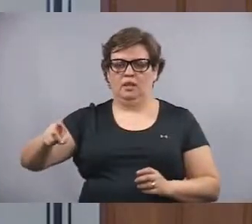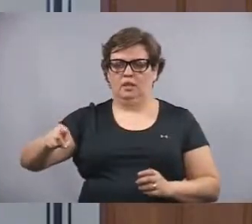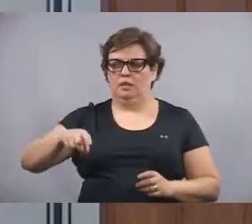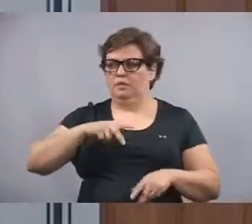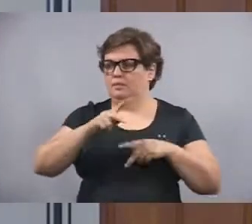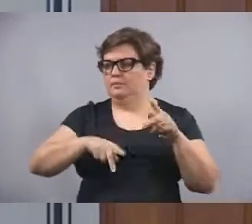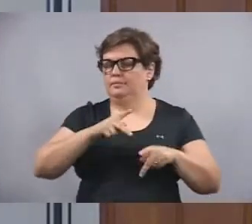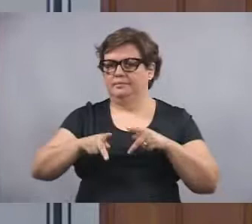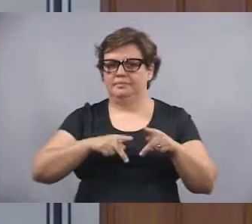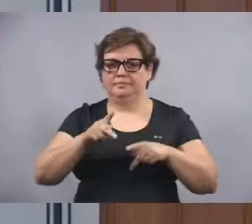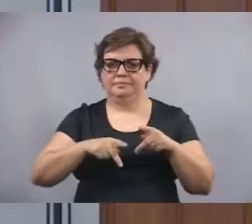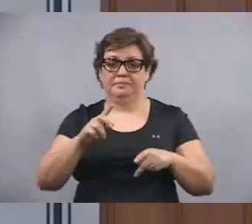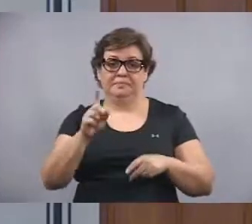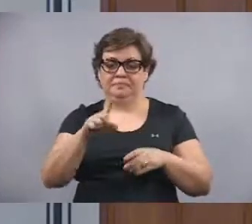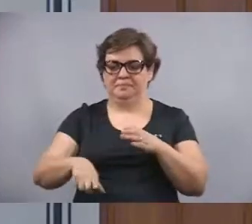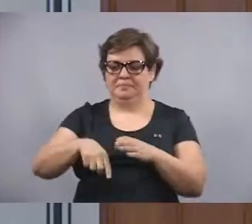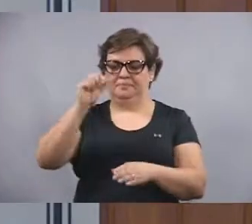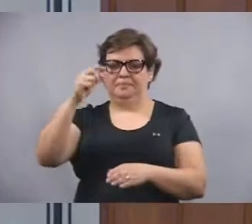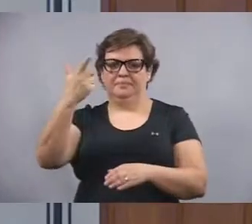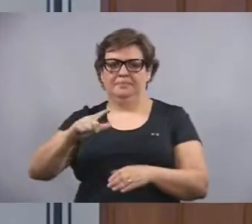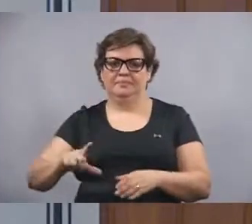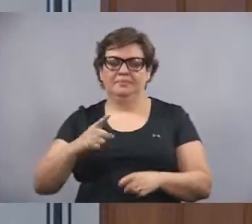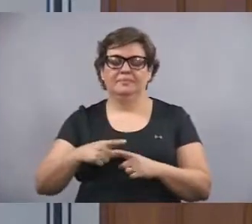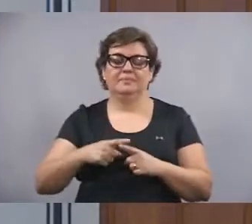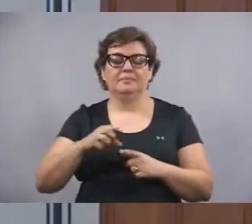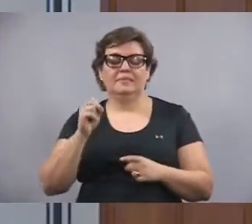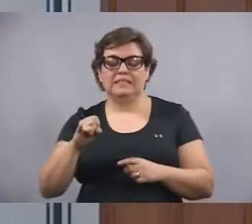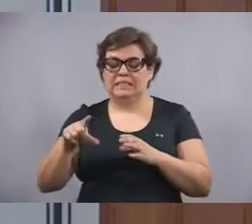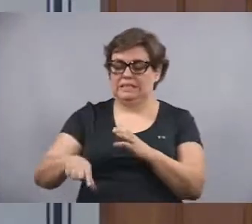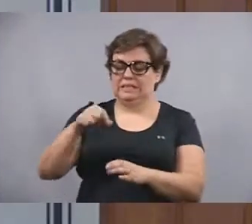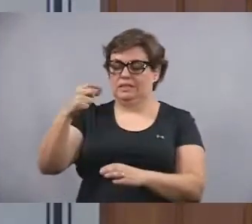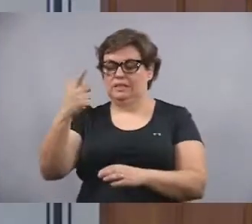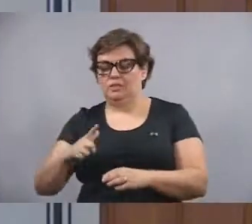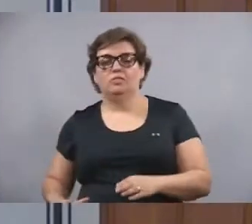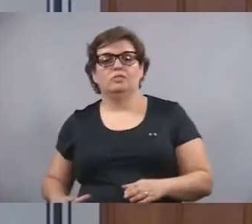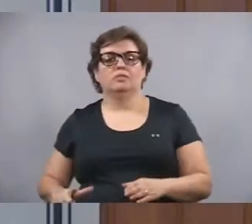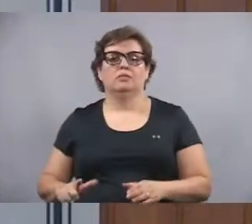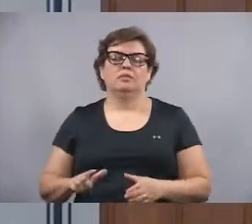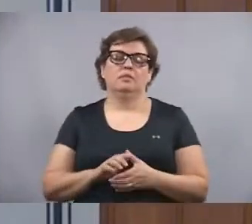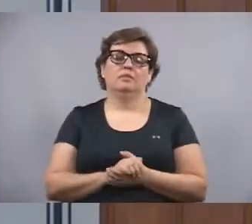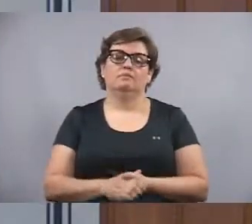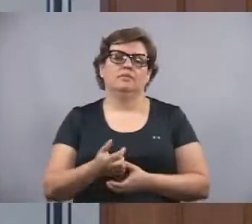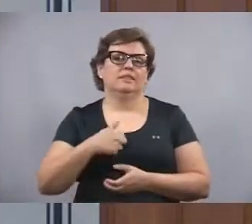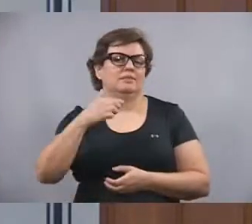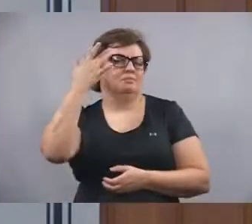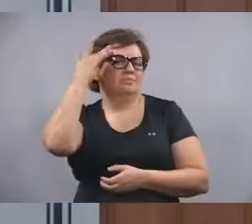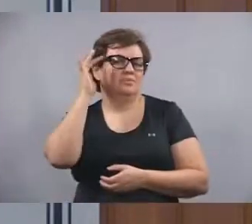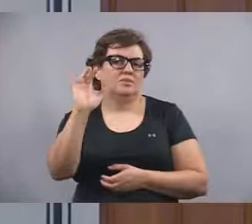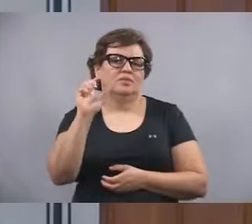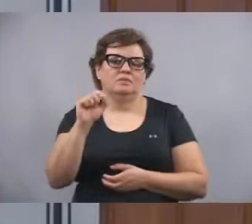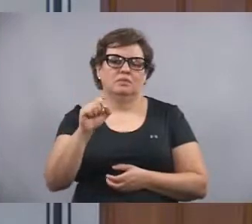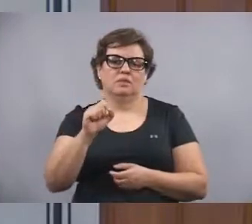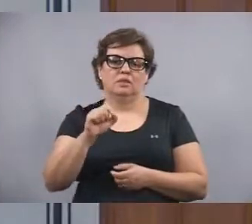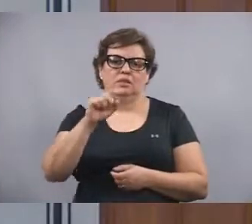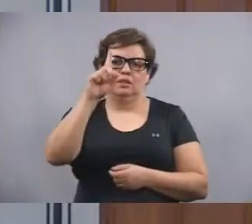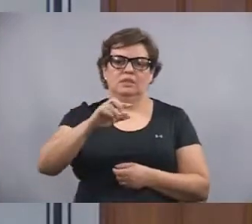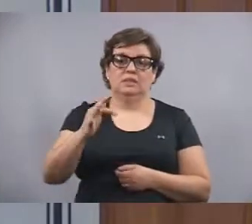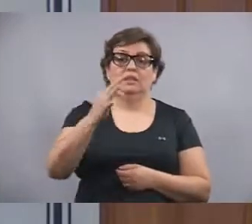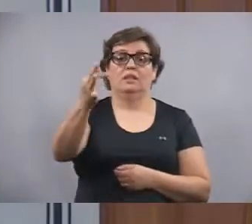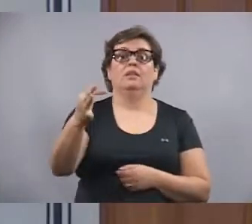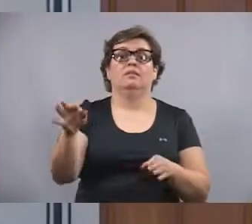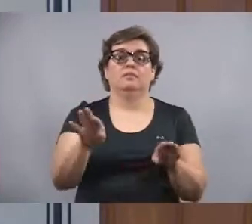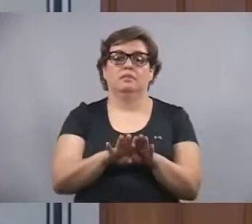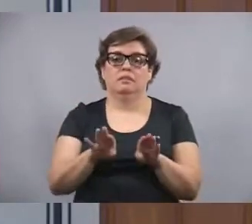não foram reeleitos, porque se eles fossem reeleitos, eu não sei o que seria